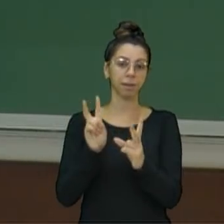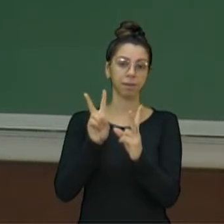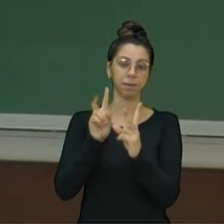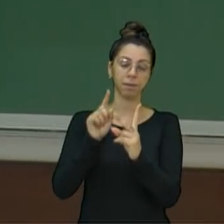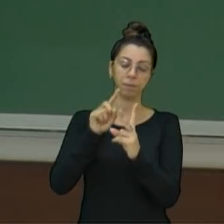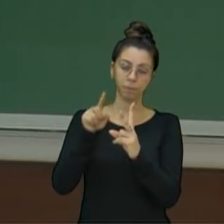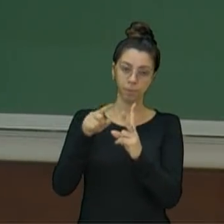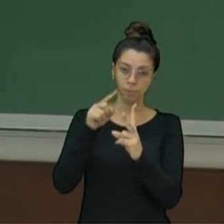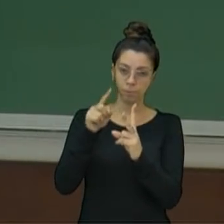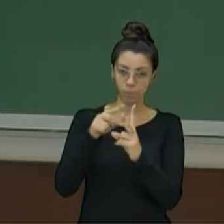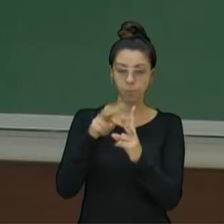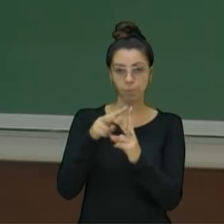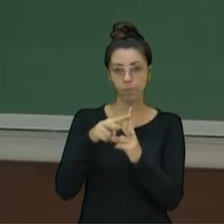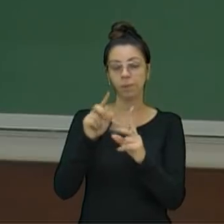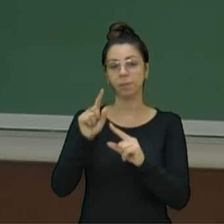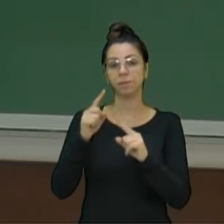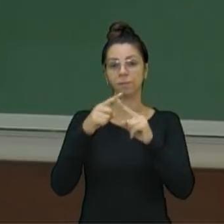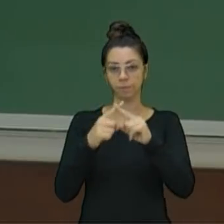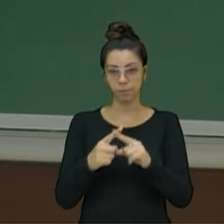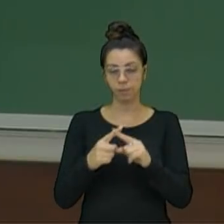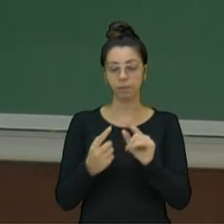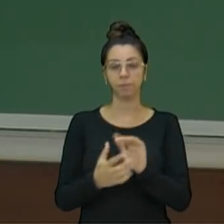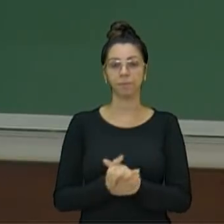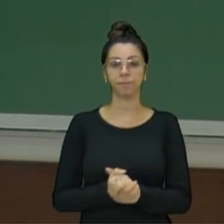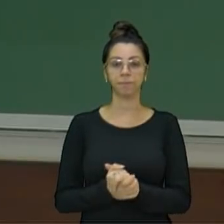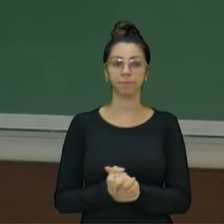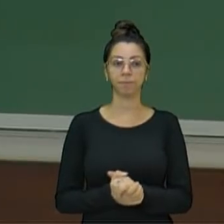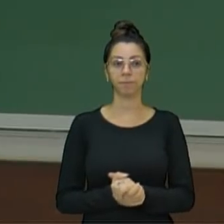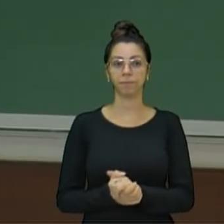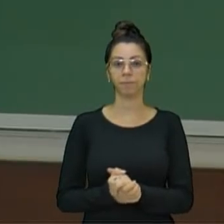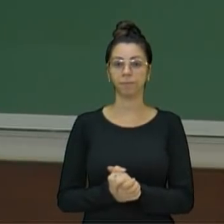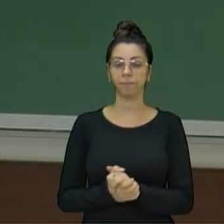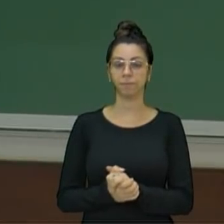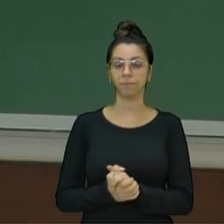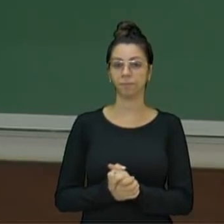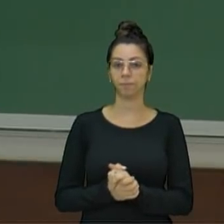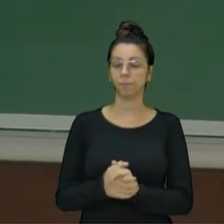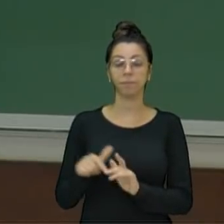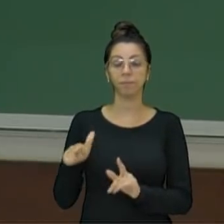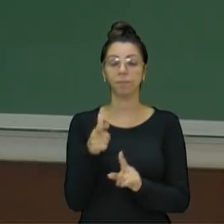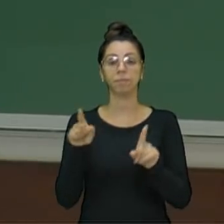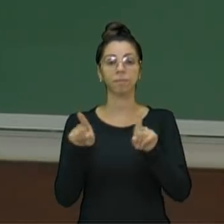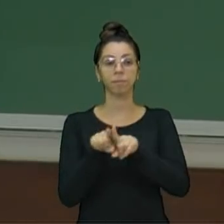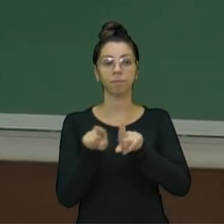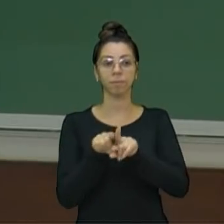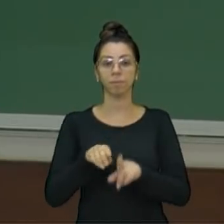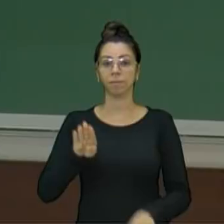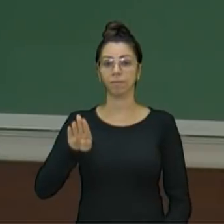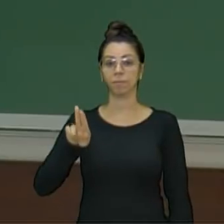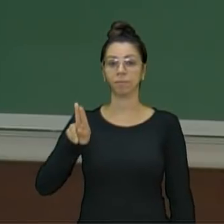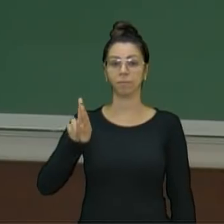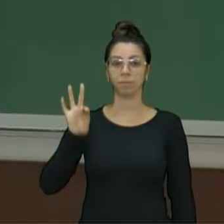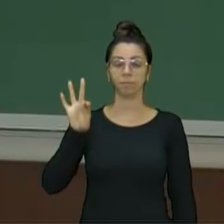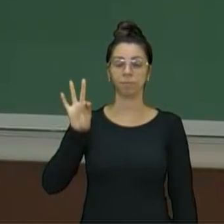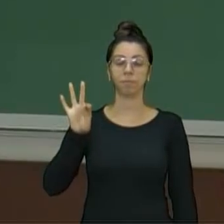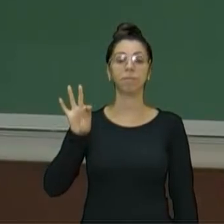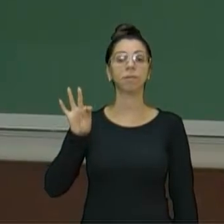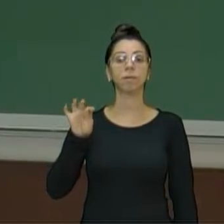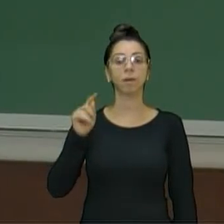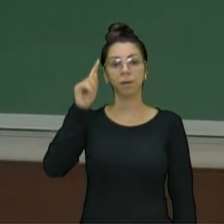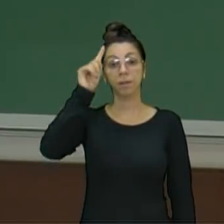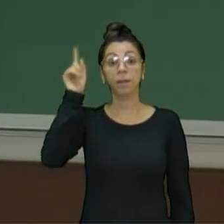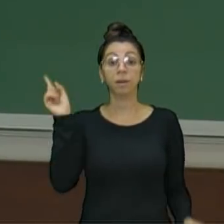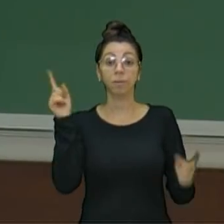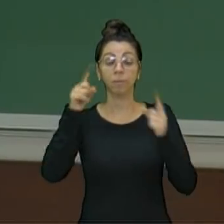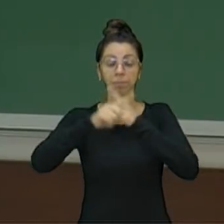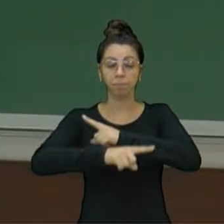mas se você escreveu aí no seu caderno apenas uma vez, tudo bem, não tem problema. E depois nós temos ali o but, que dá a ideia oposta,